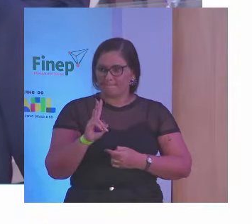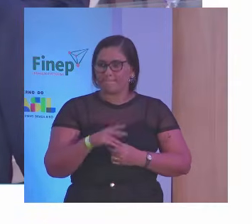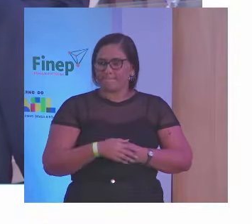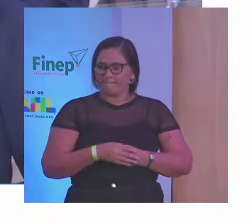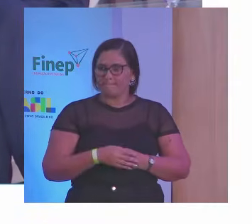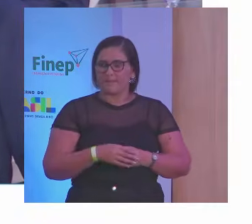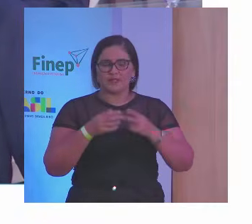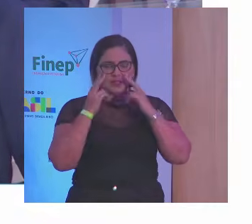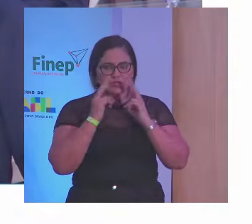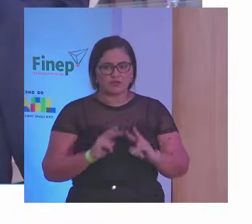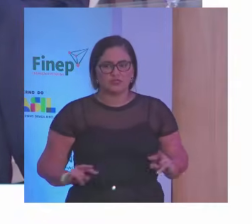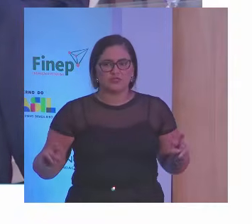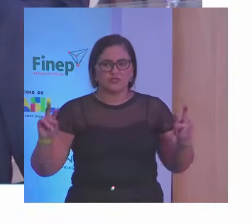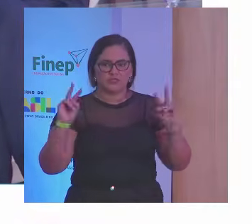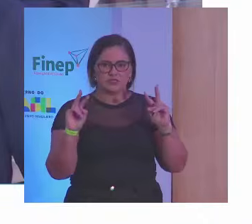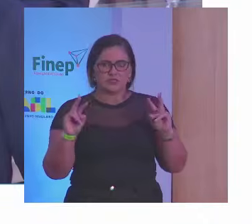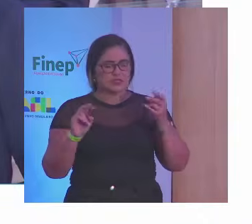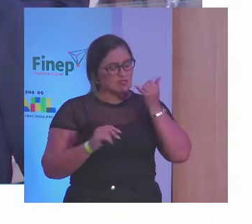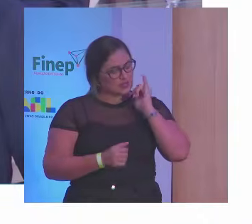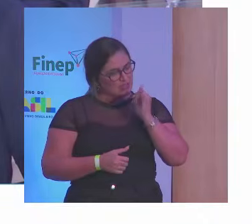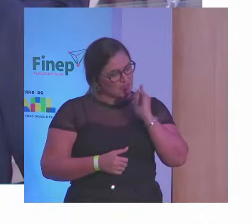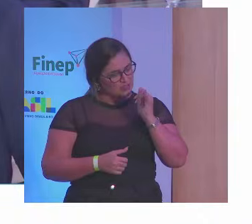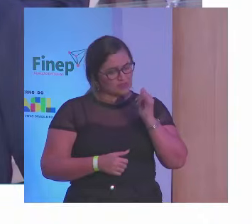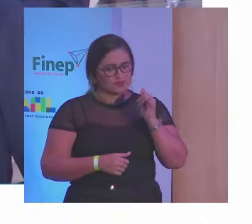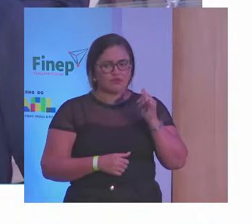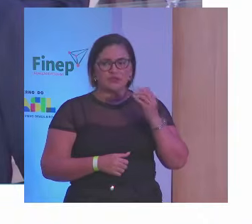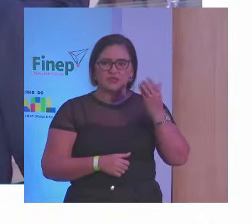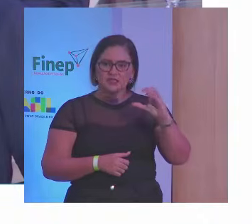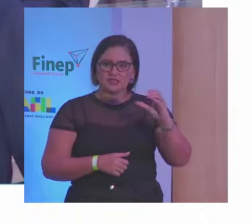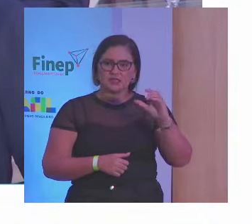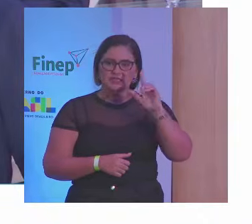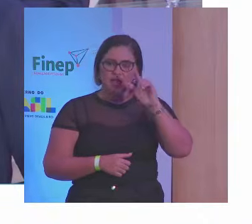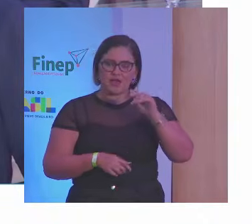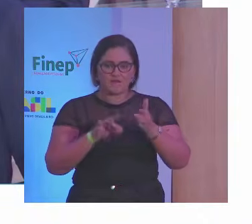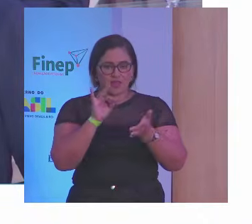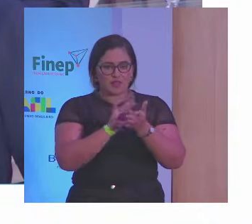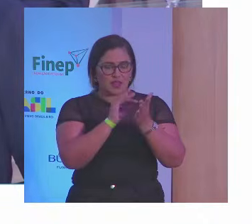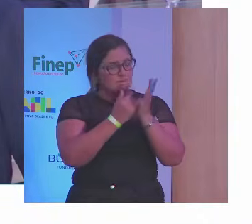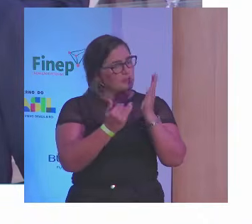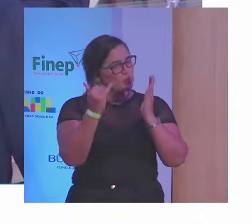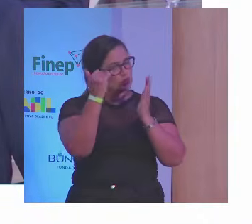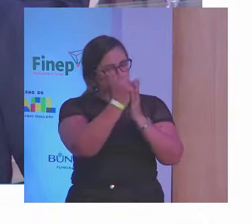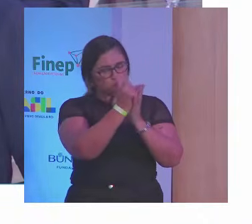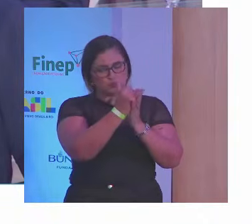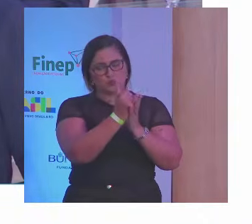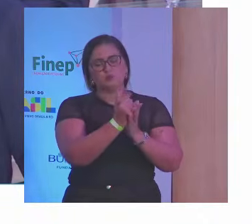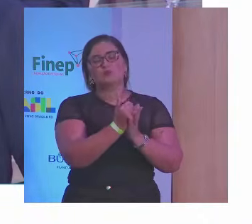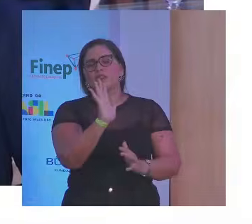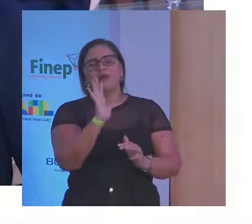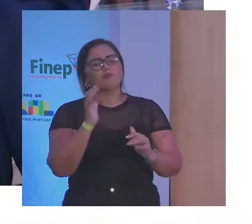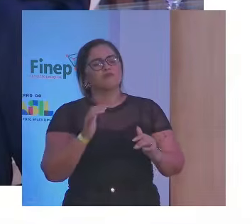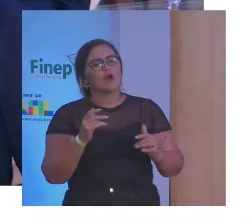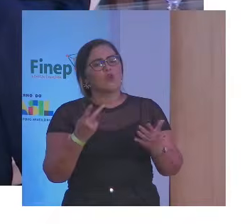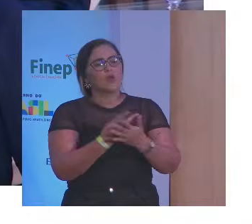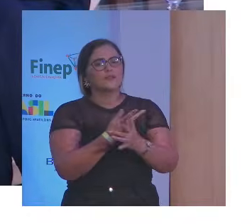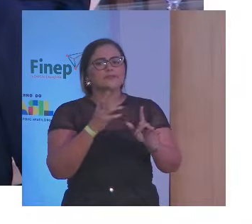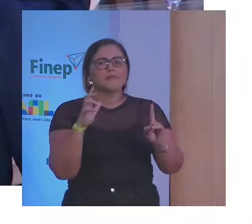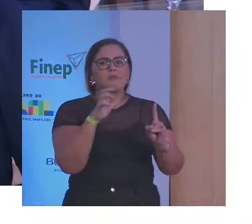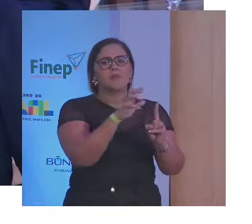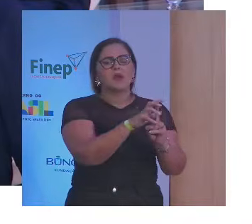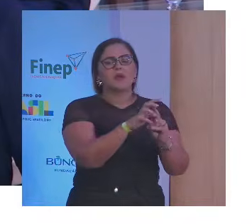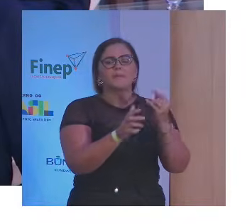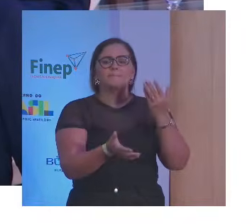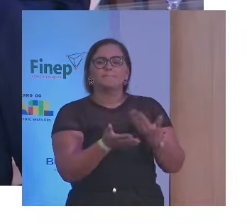essa visão, essa narrativa de que a ciência é a verdade absoluta, para que ela não sofra perseguições e embates e